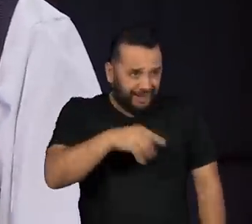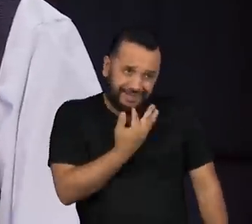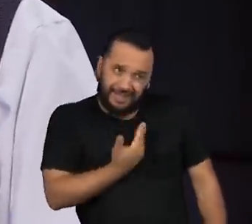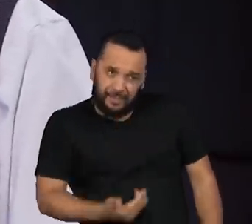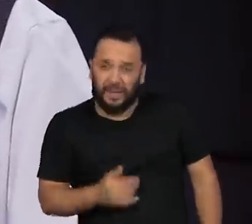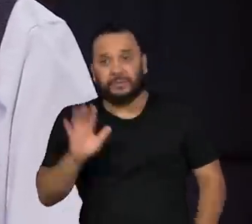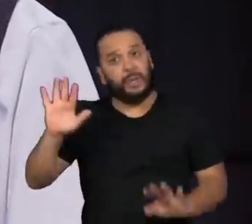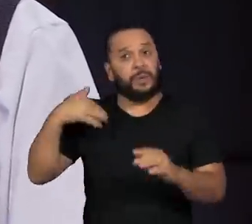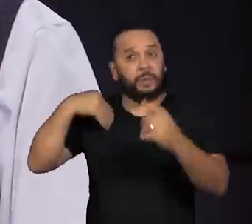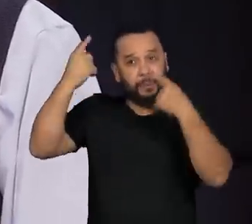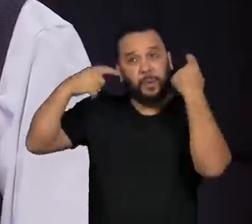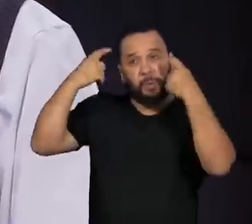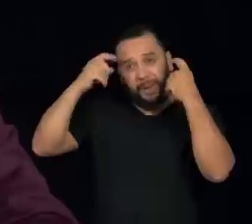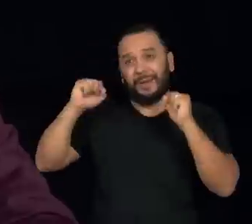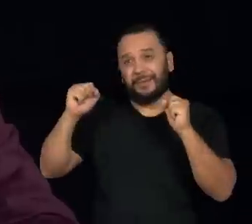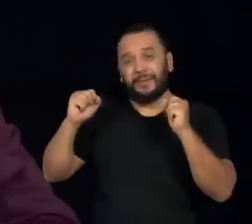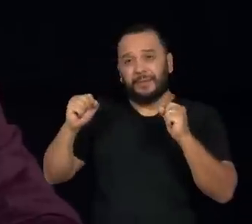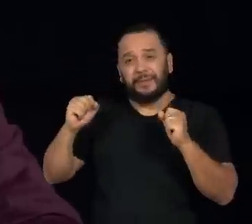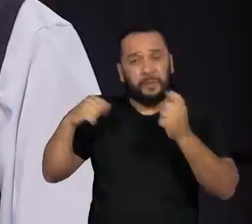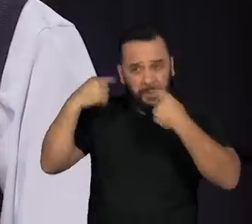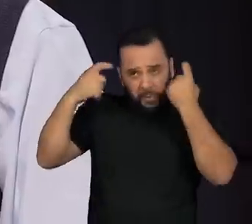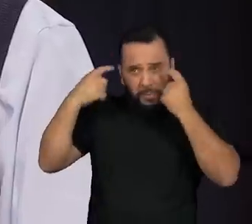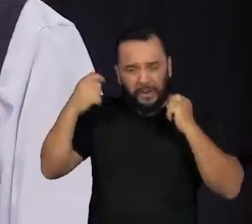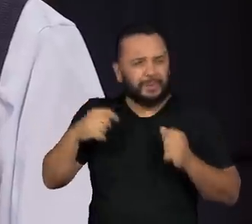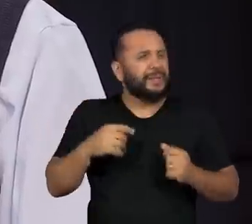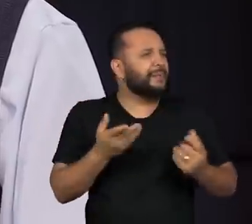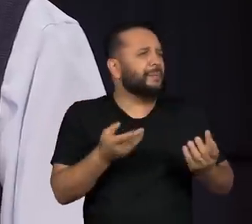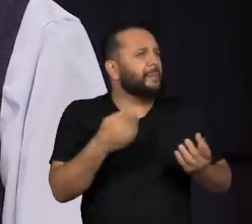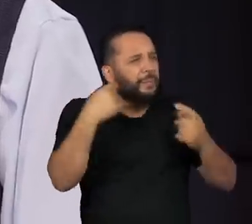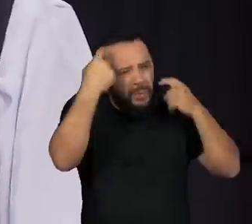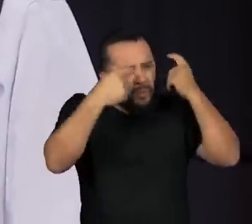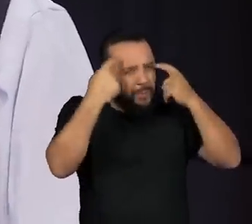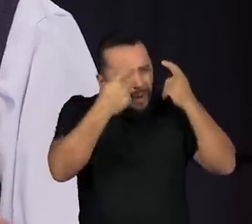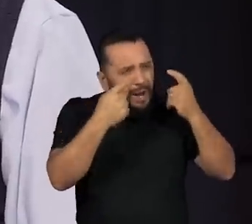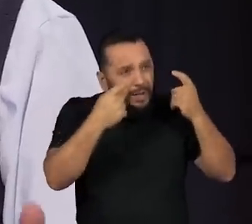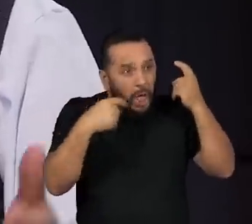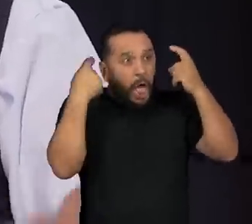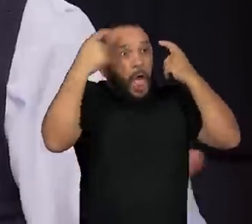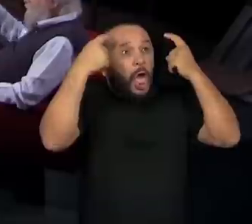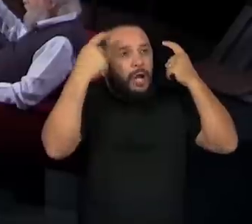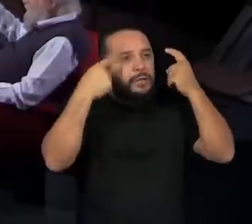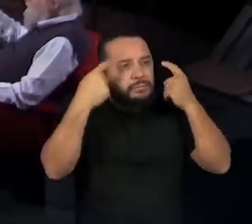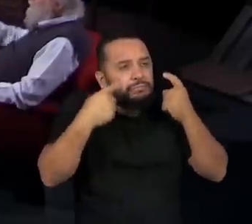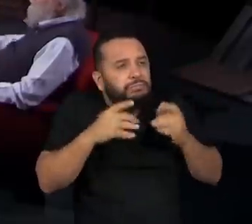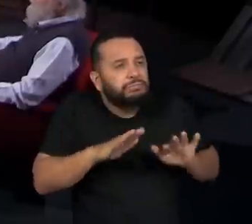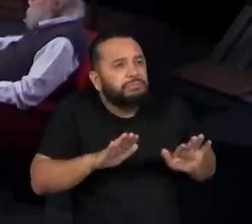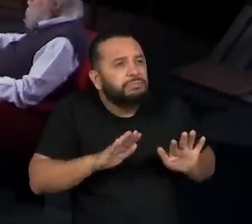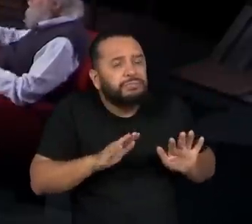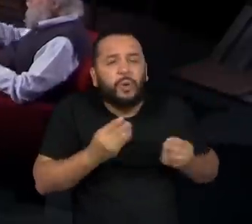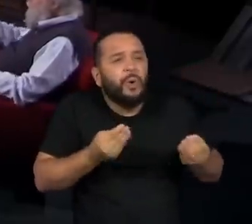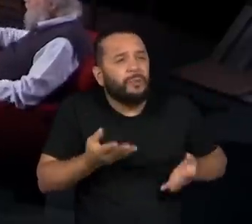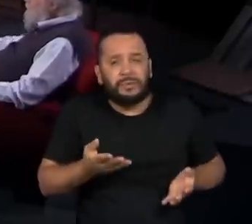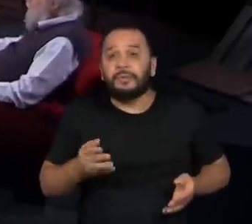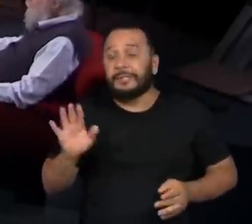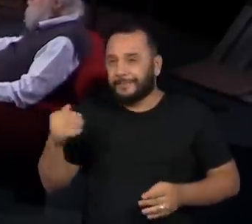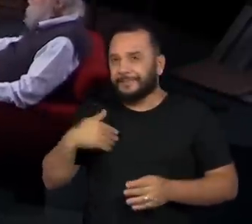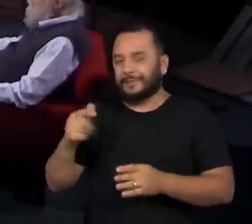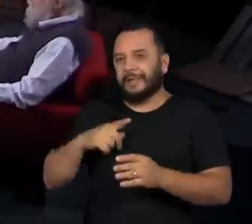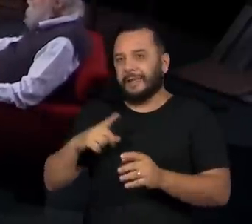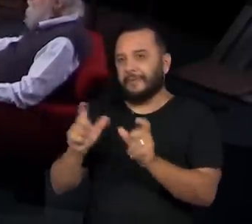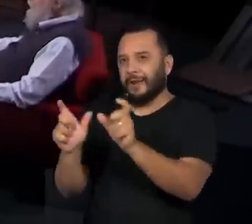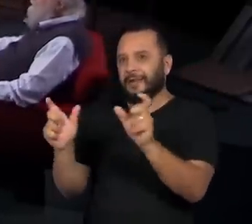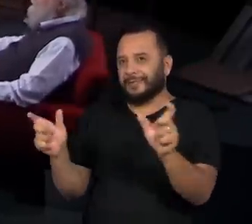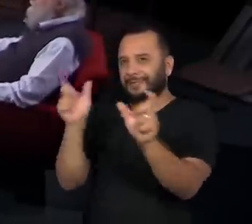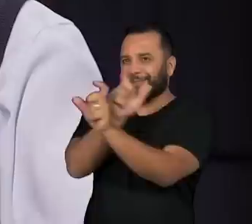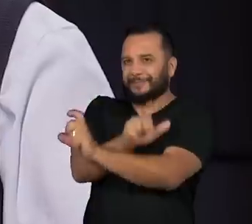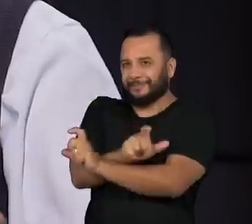preocupado em que nível Olha vou te dar um exemplo tive uma ideia de fazer uma inversão numa frase famosa